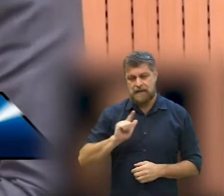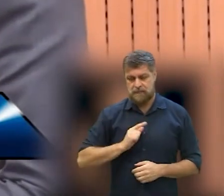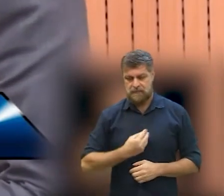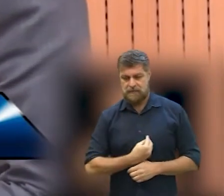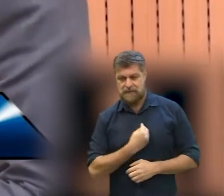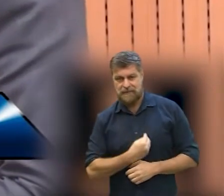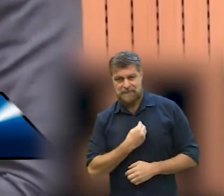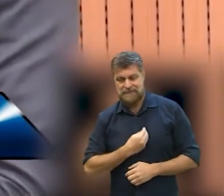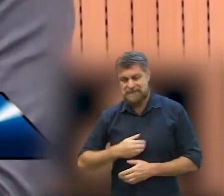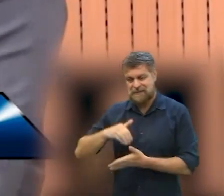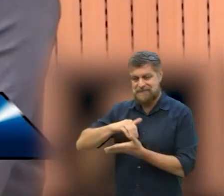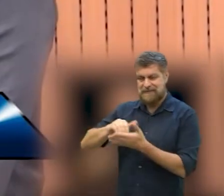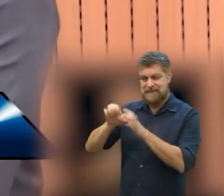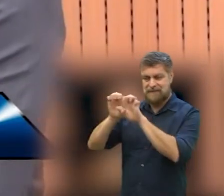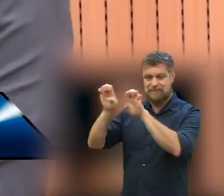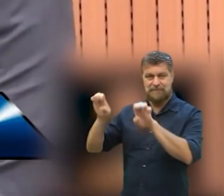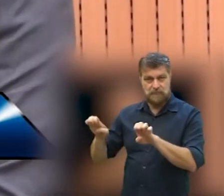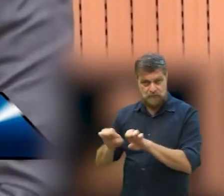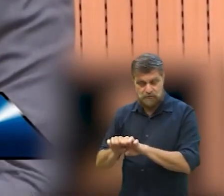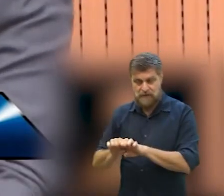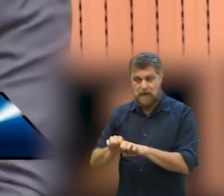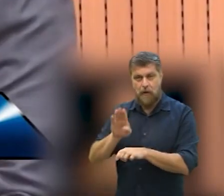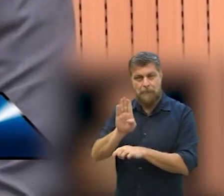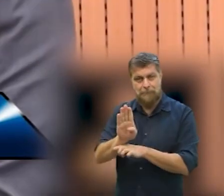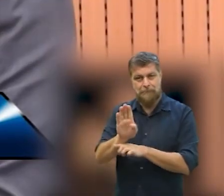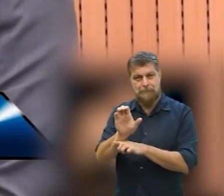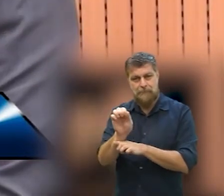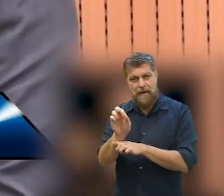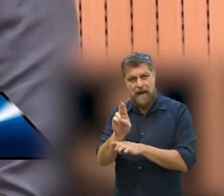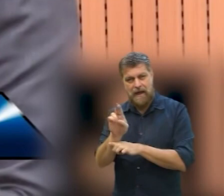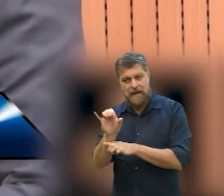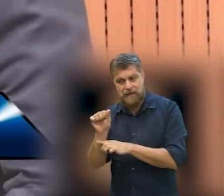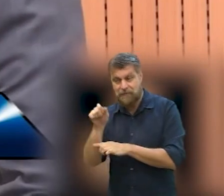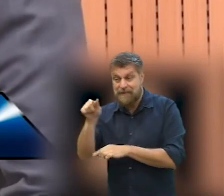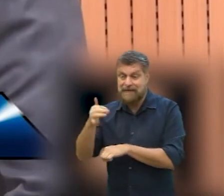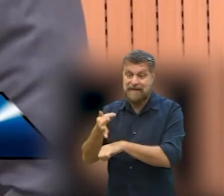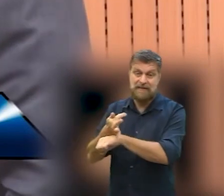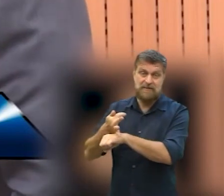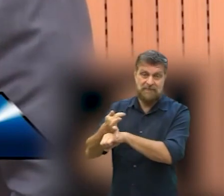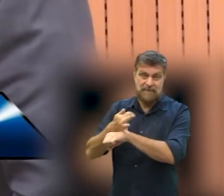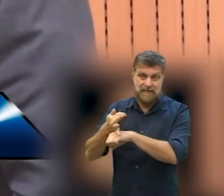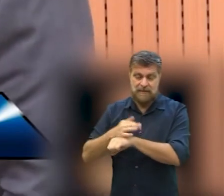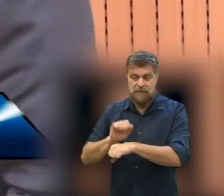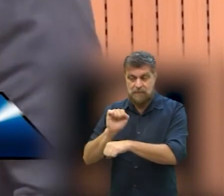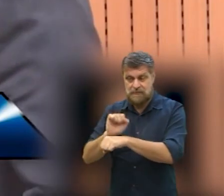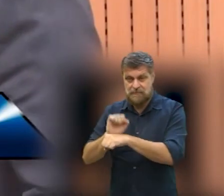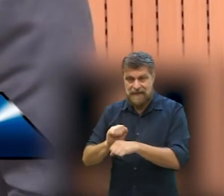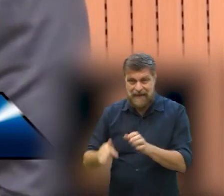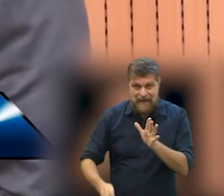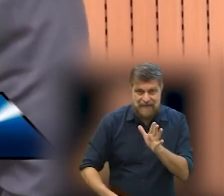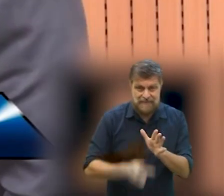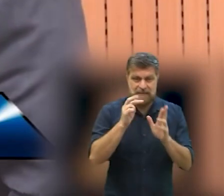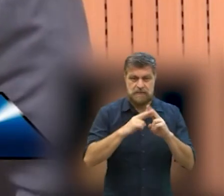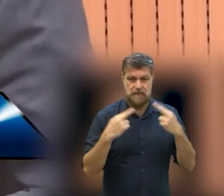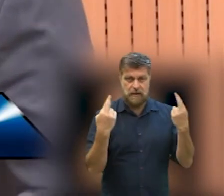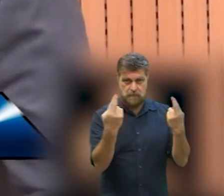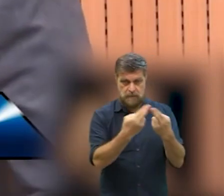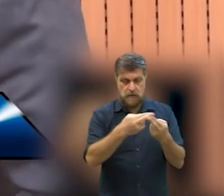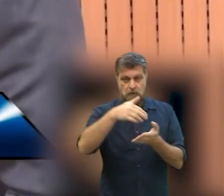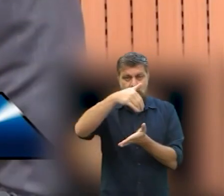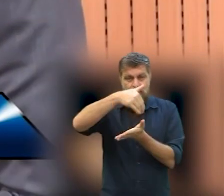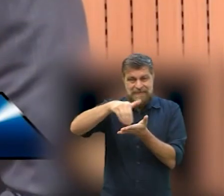era para ser a presença do Barreiro, mas como ele está de férias, fica para a 7ª reunião. É muito importante